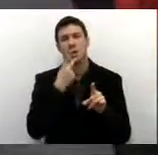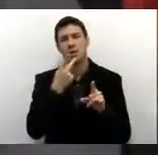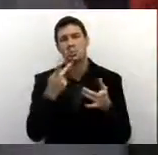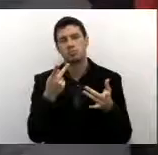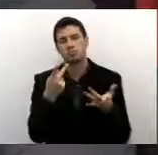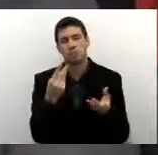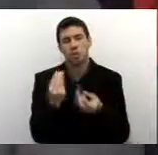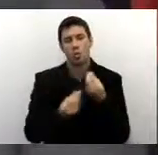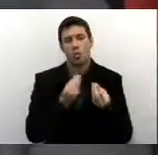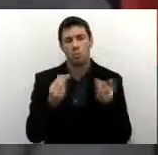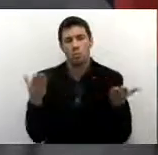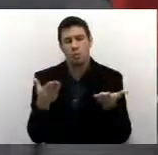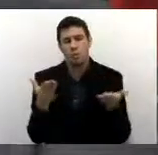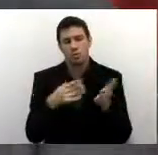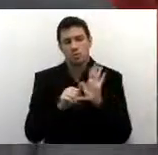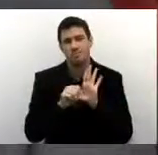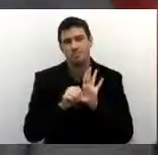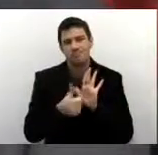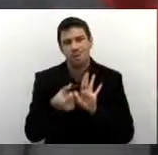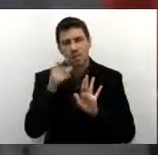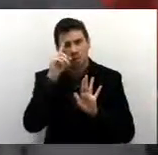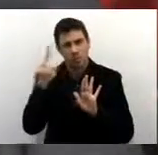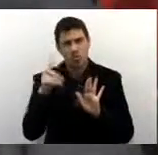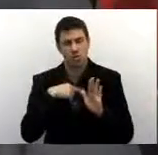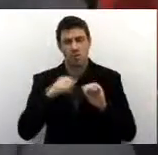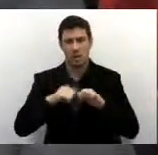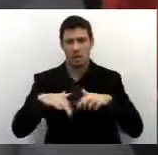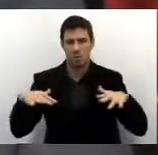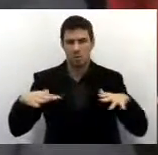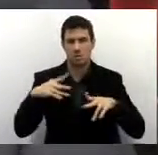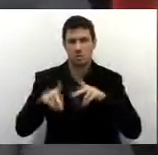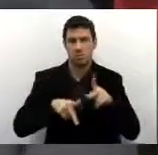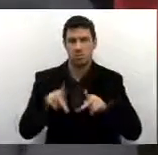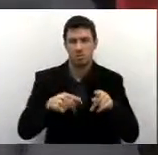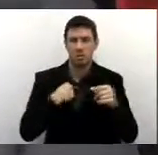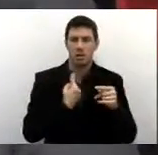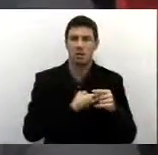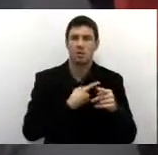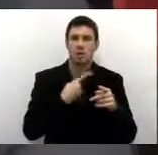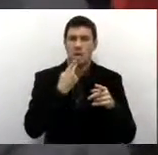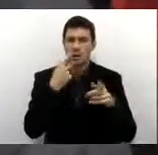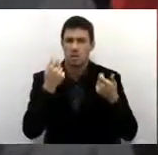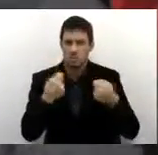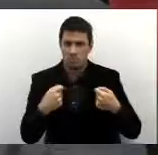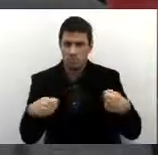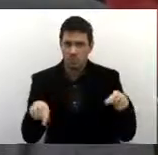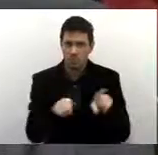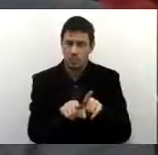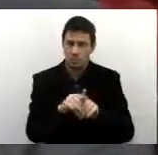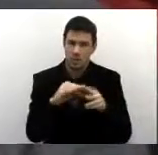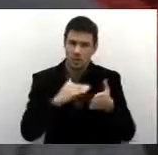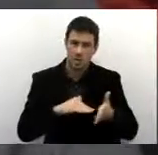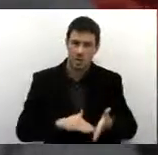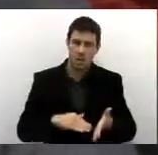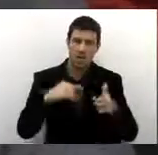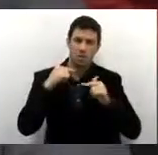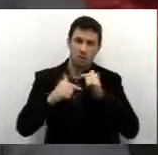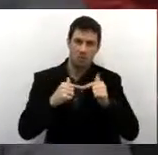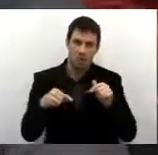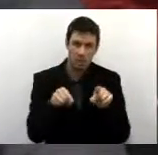Como hoje foi o primeiro dia das audiências públicas, nós ouvimos primeiro a Defesa Civil, posteriormente a Secretaria do Trabalho